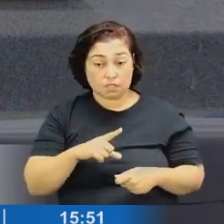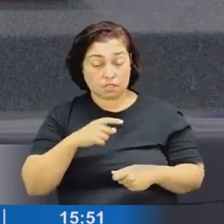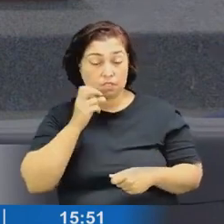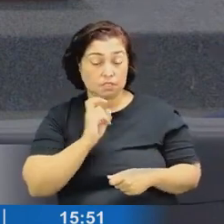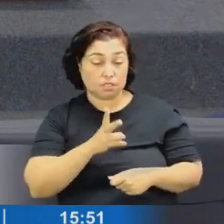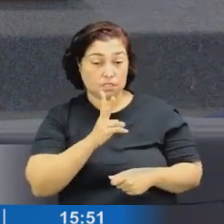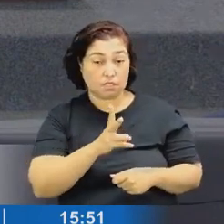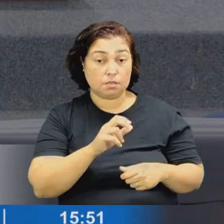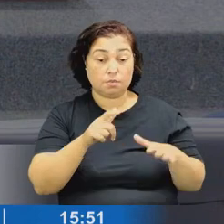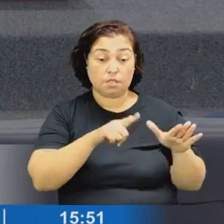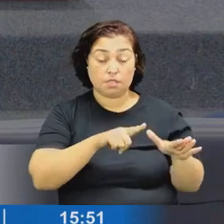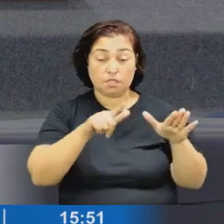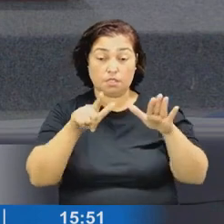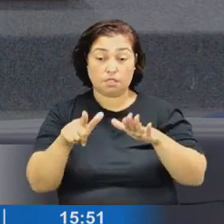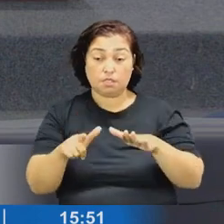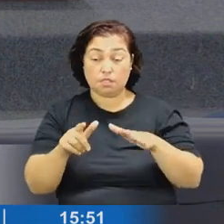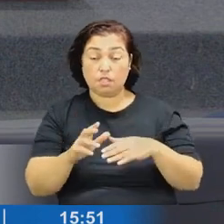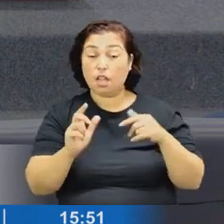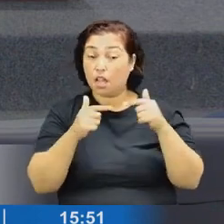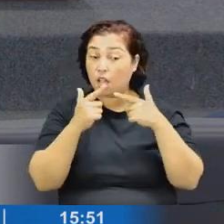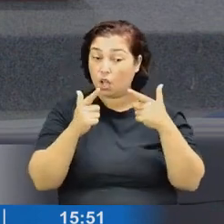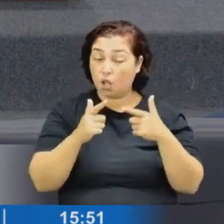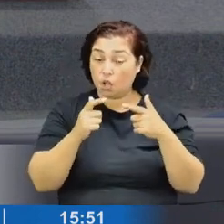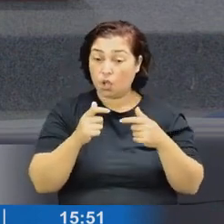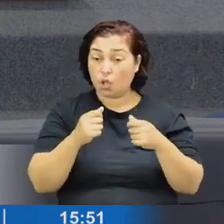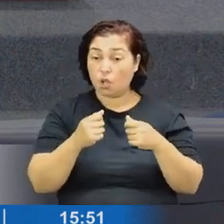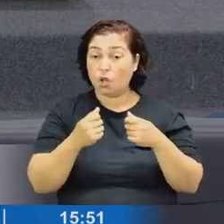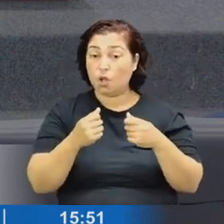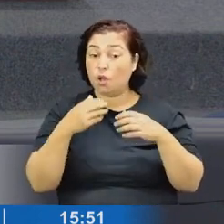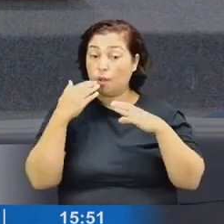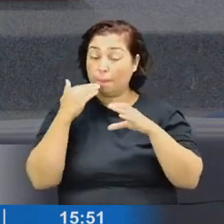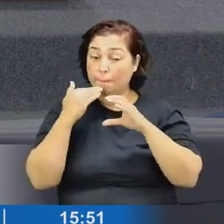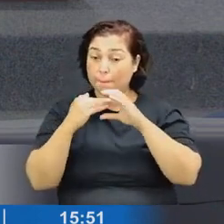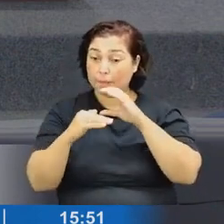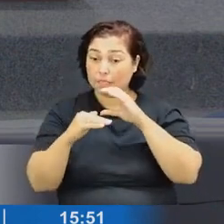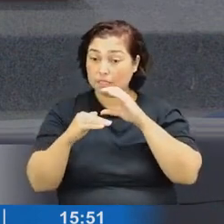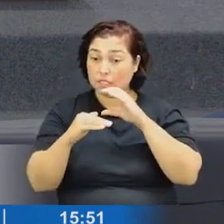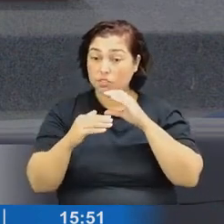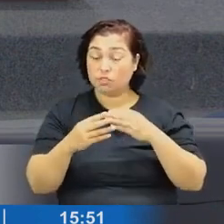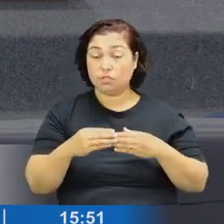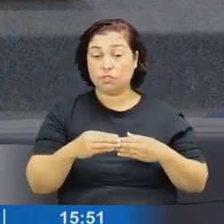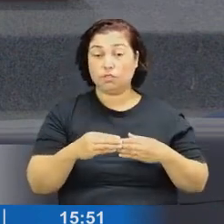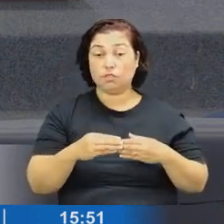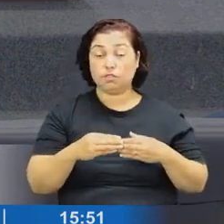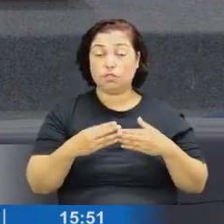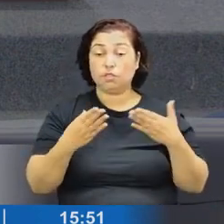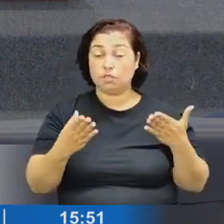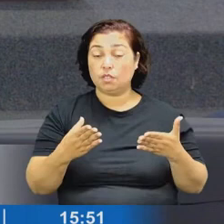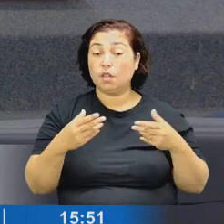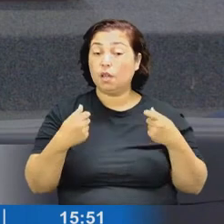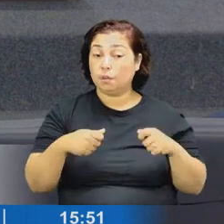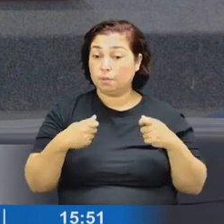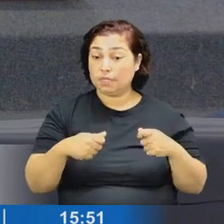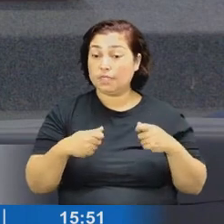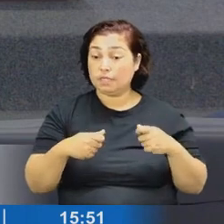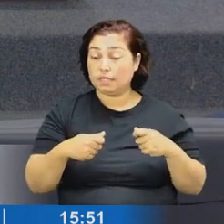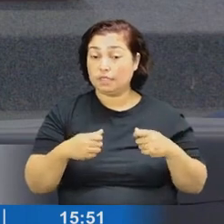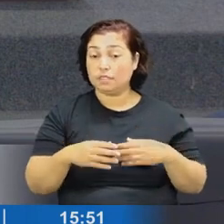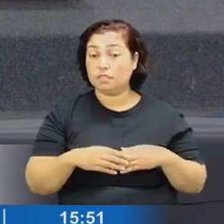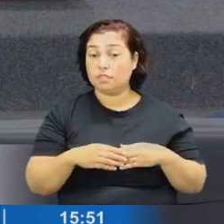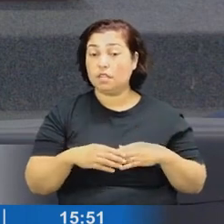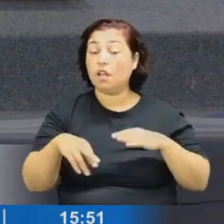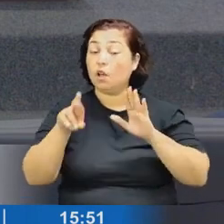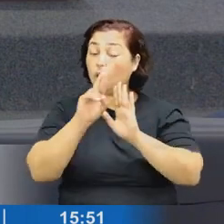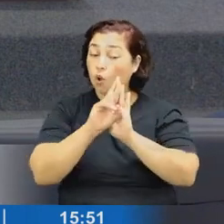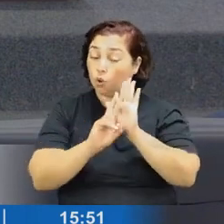durante a semana aquelas ações que é que tem que passar a mensagem independente de qualquer coisa tem que ter um roteiro